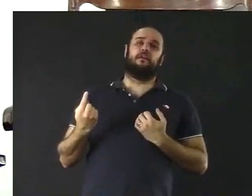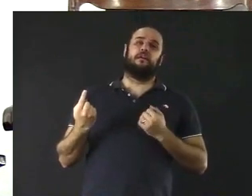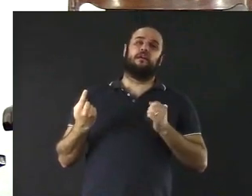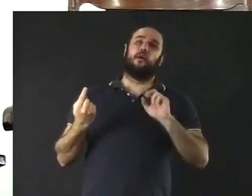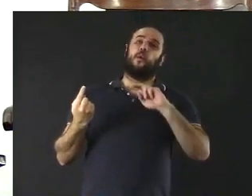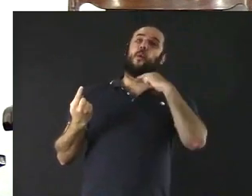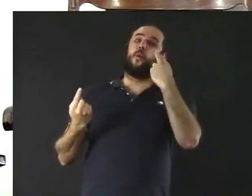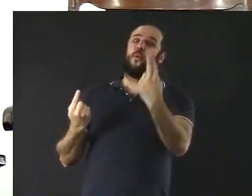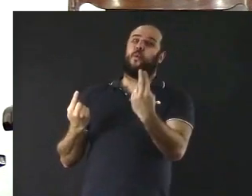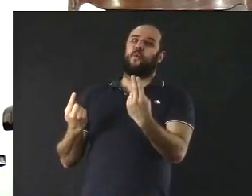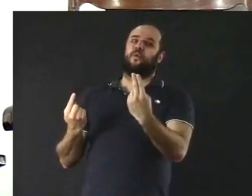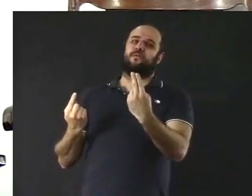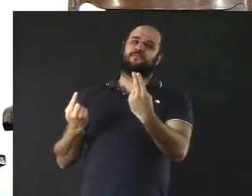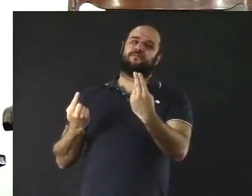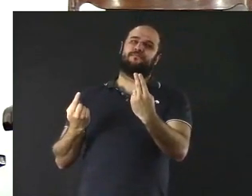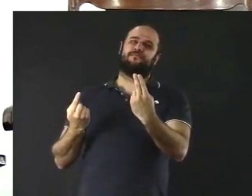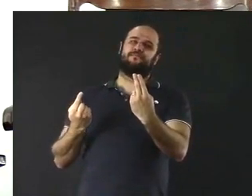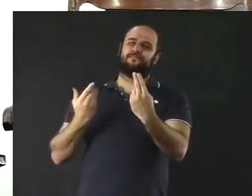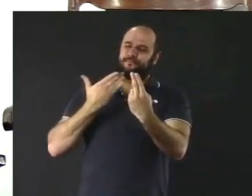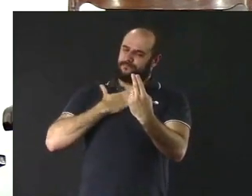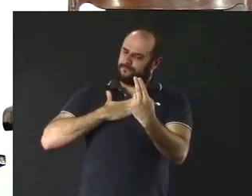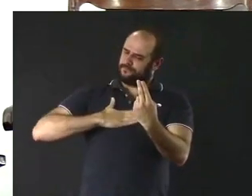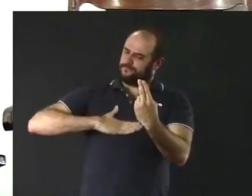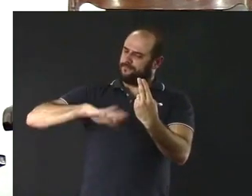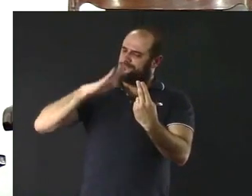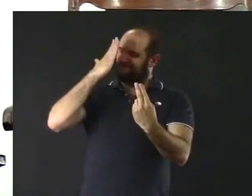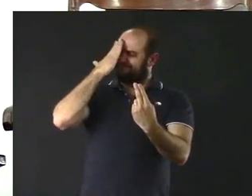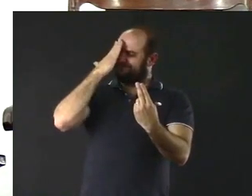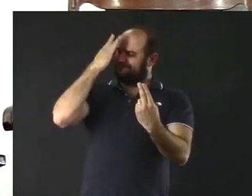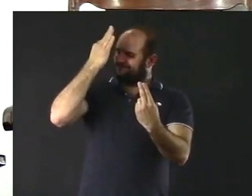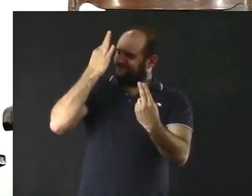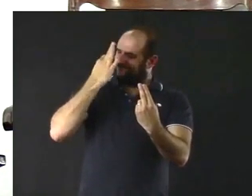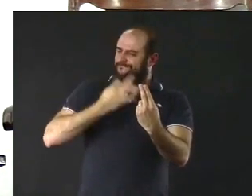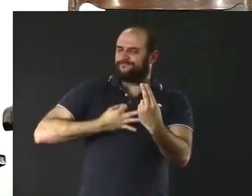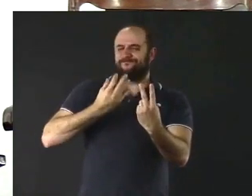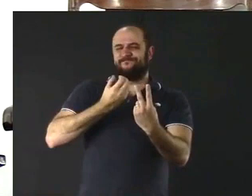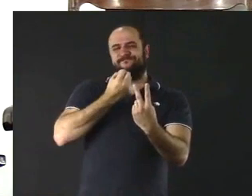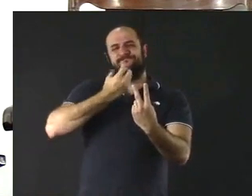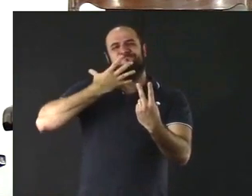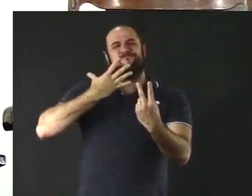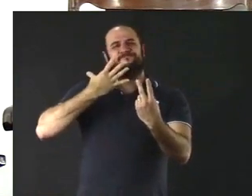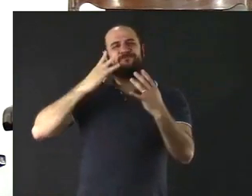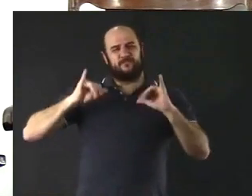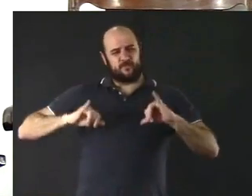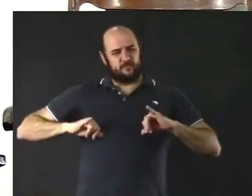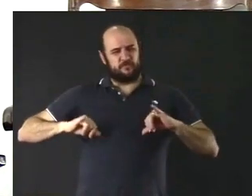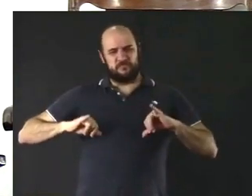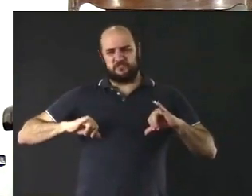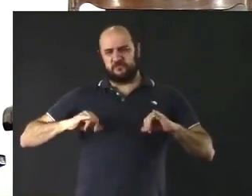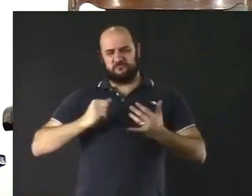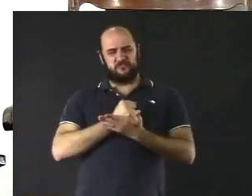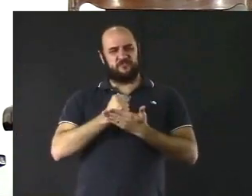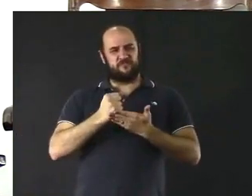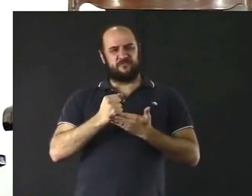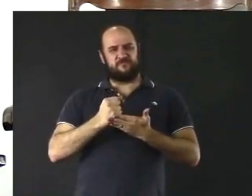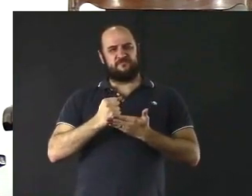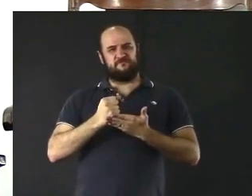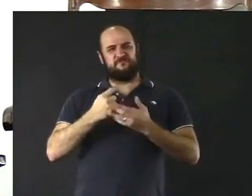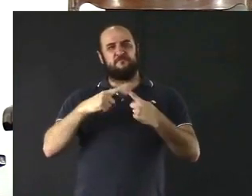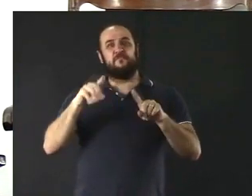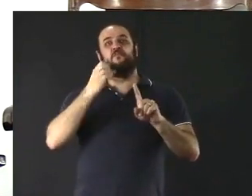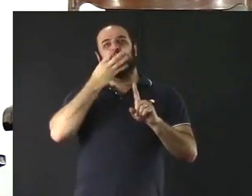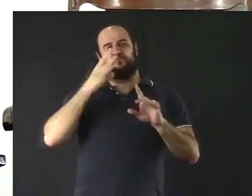Ou com a plena certeza que valeu a pena sofrer por Cristo